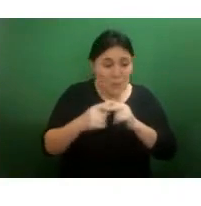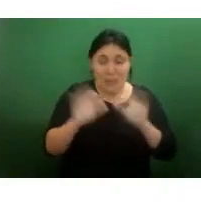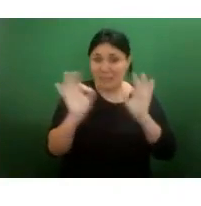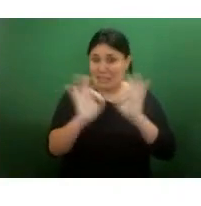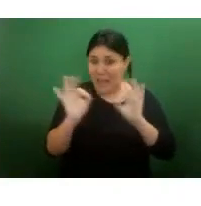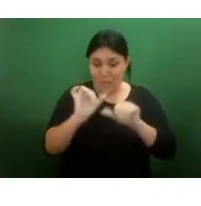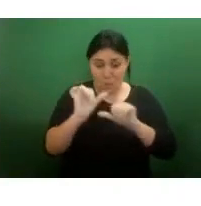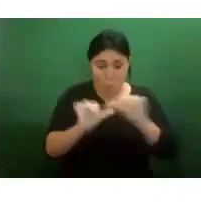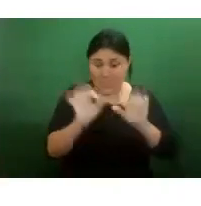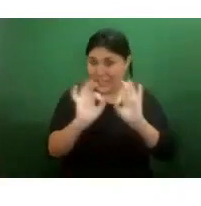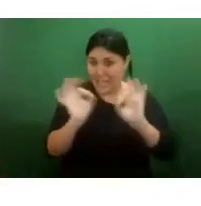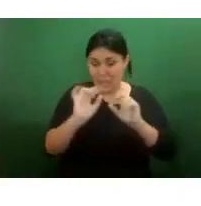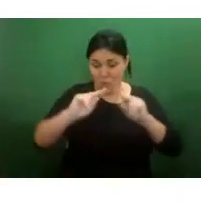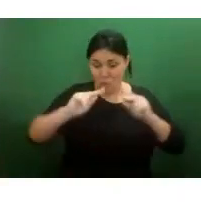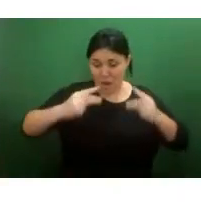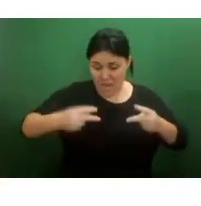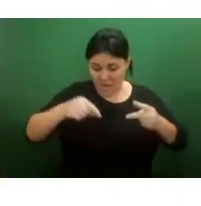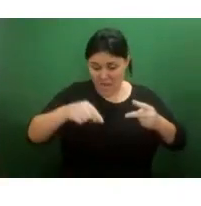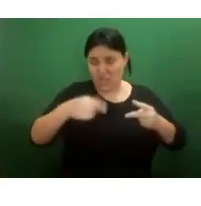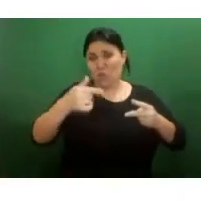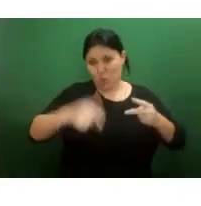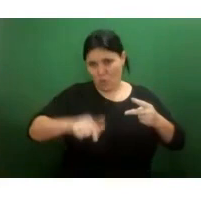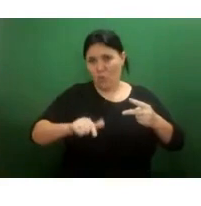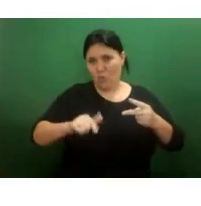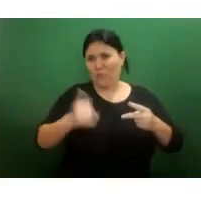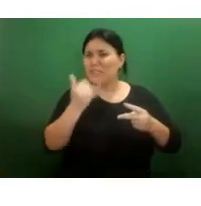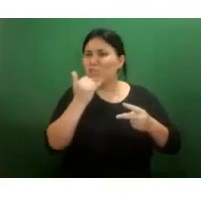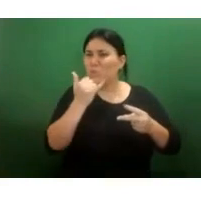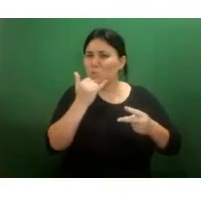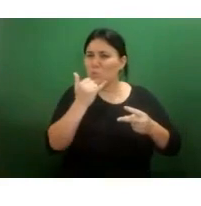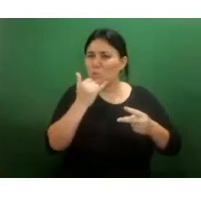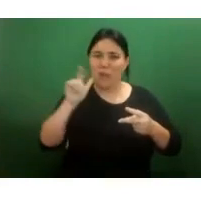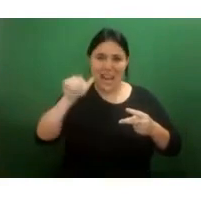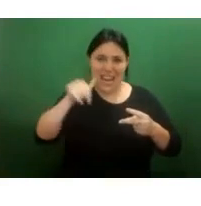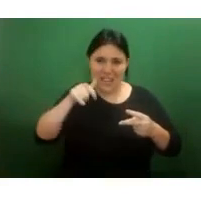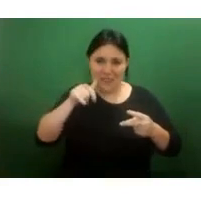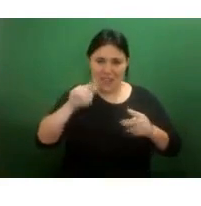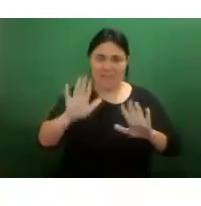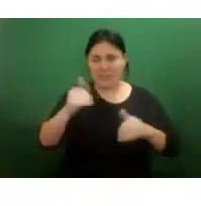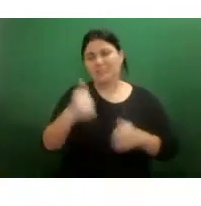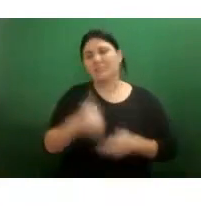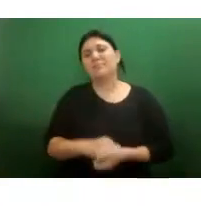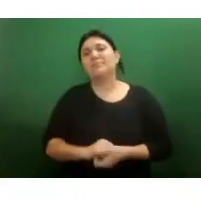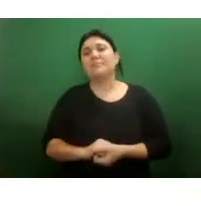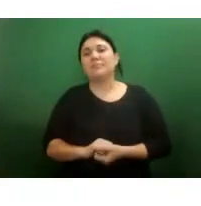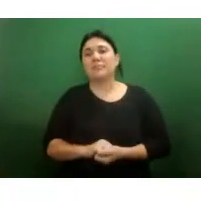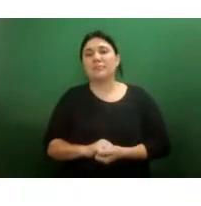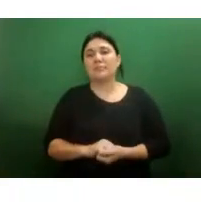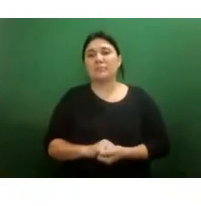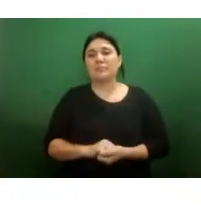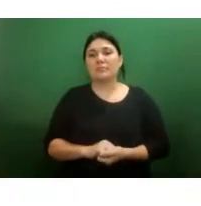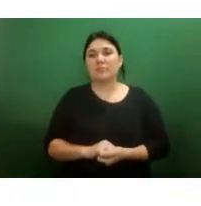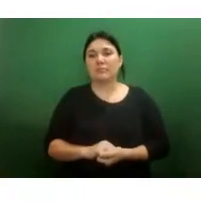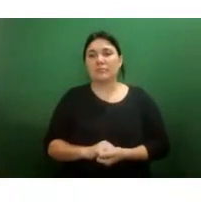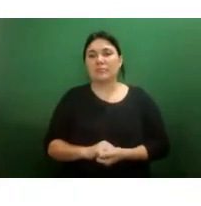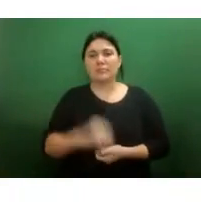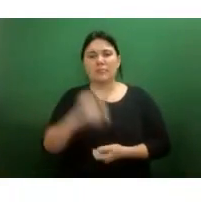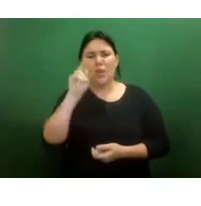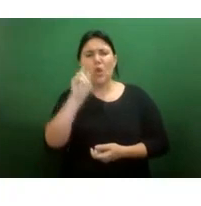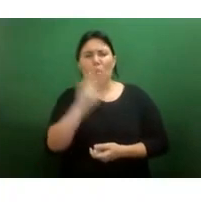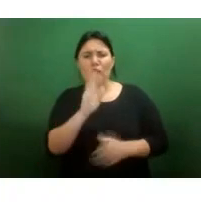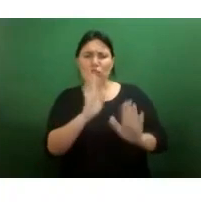enviar novamente o link aqui para vocês. Lívia, desculpa. Continua, por favor. Tá bom. Então, eu estou vendo aqui já algumas